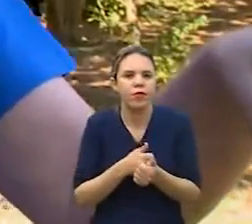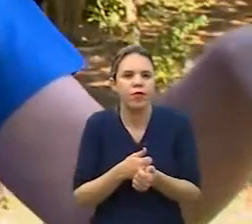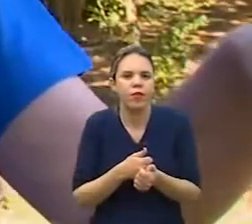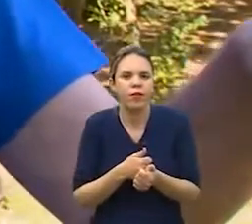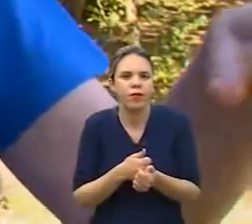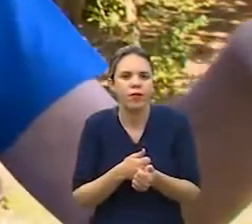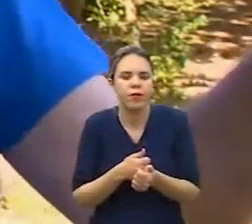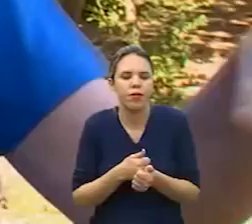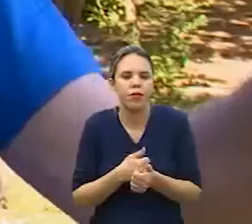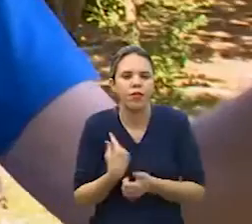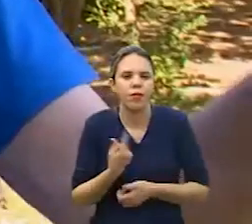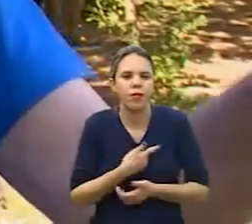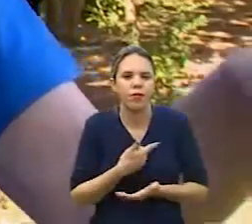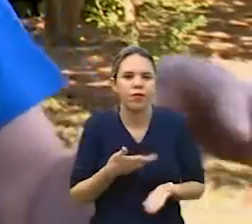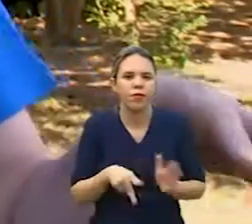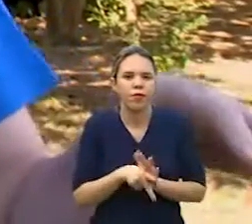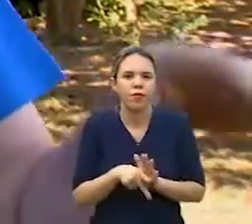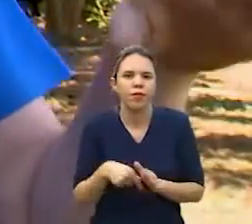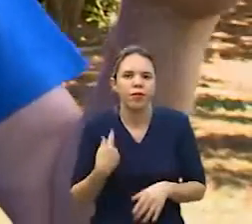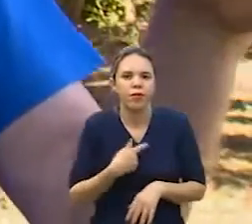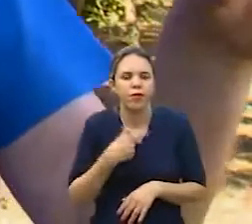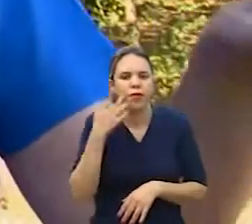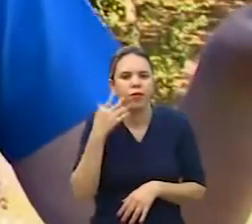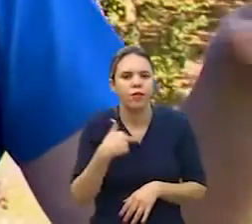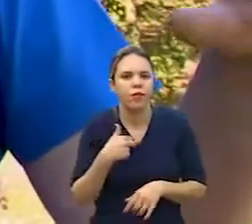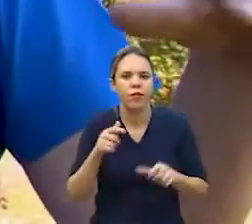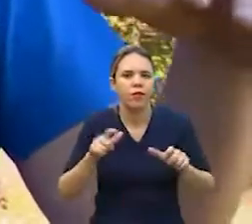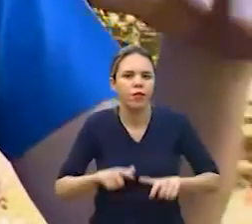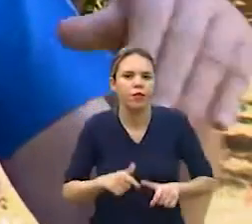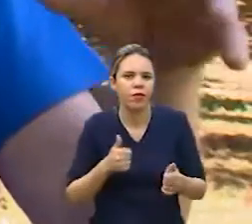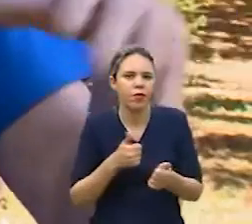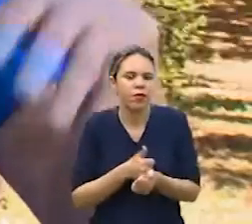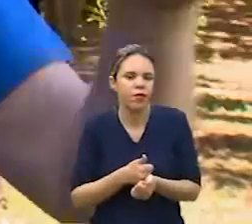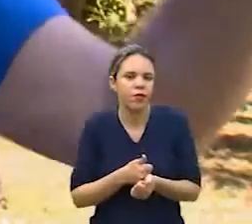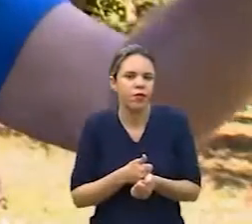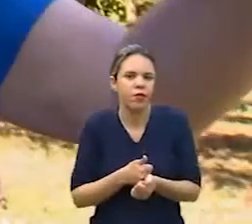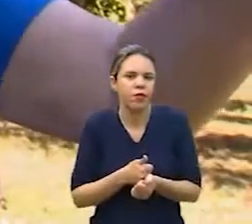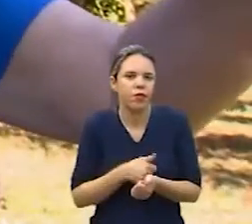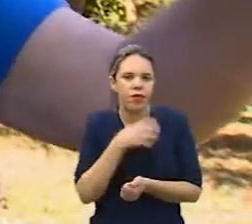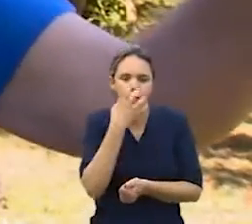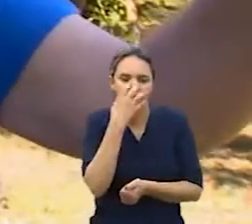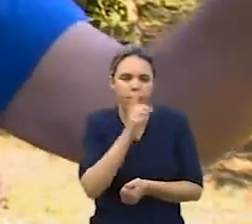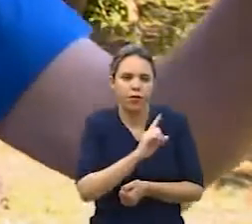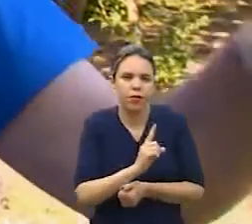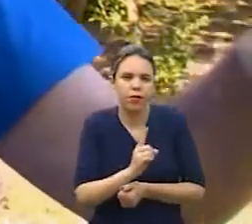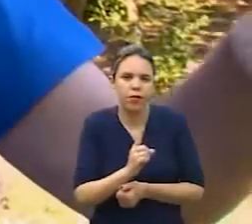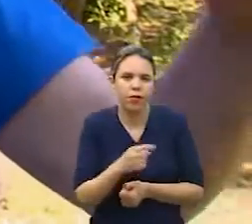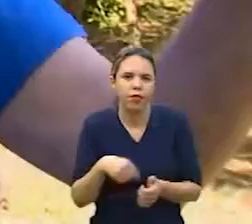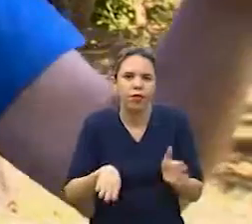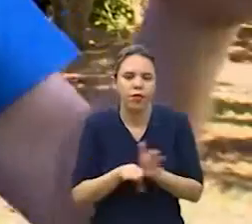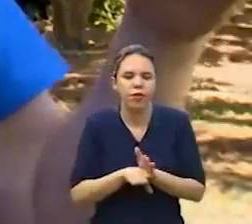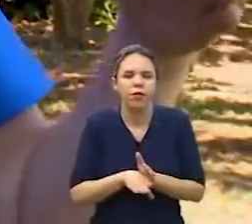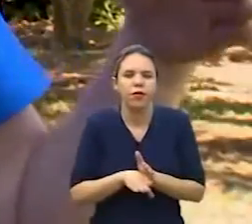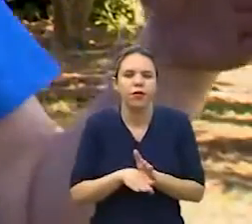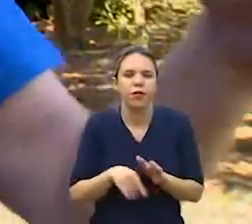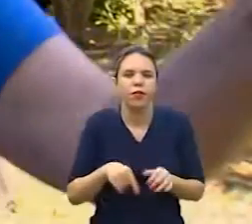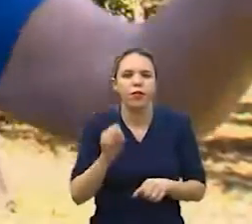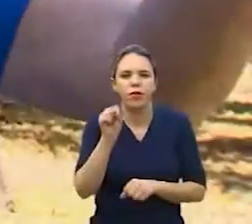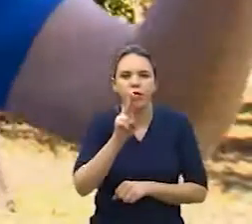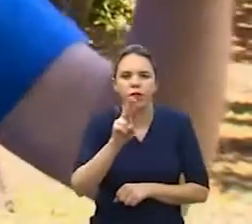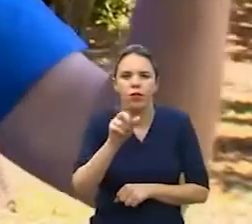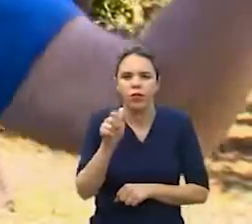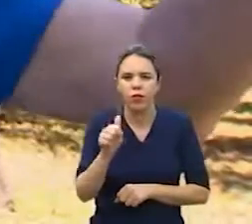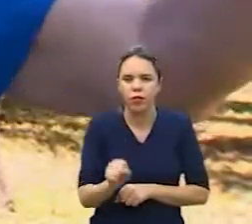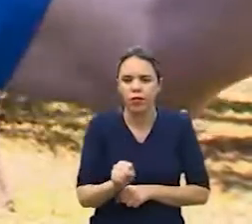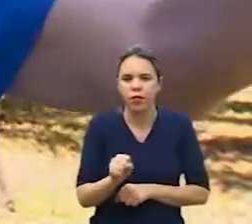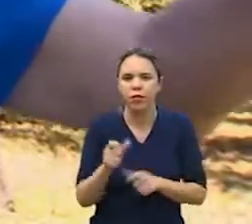muito próximo dali. Era uma área da gente, mas aí acharam que a gente não podia ter um abrigo de cachorros ali. Quando a gente passava